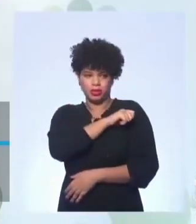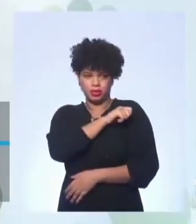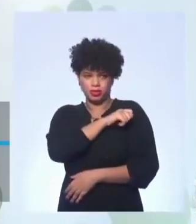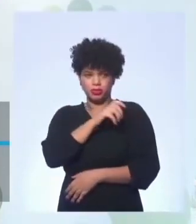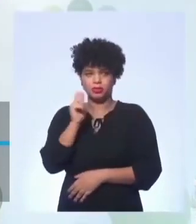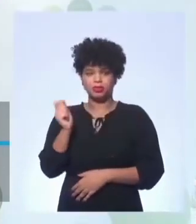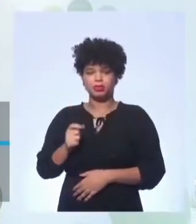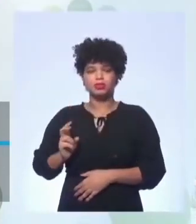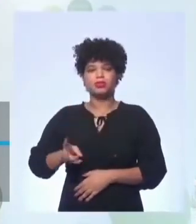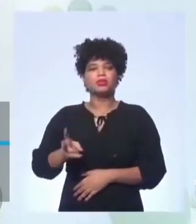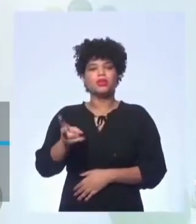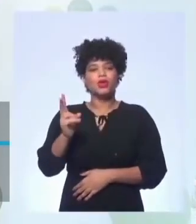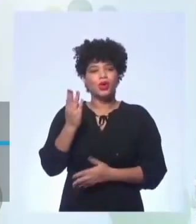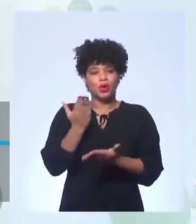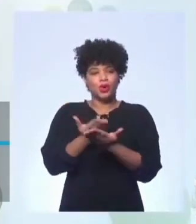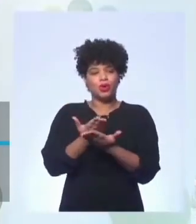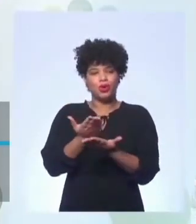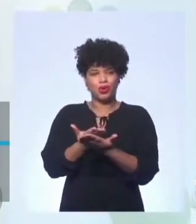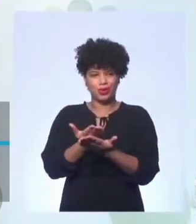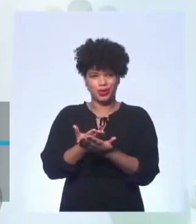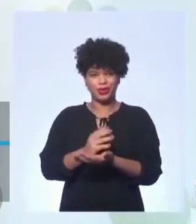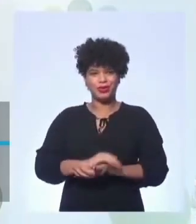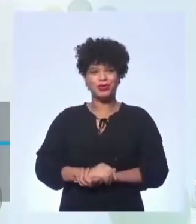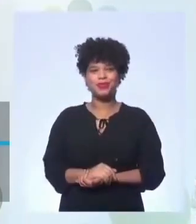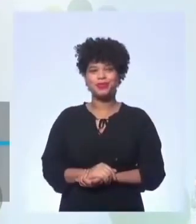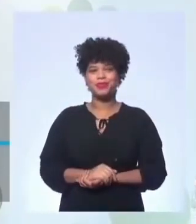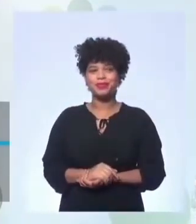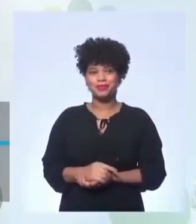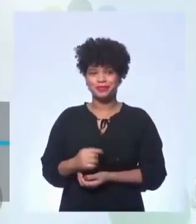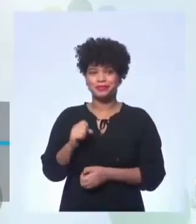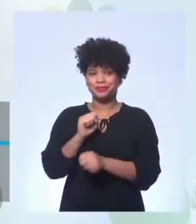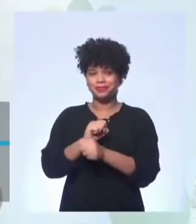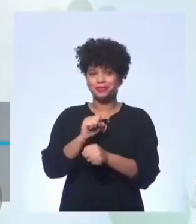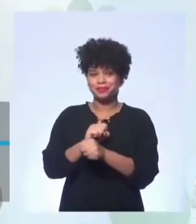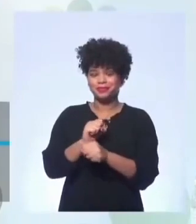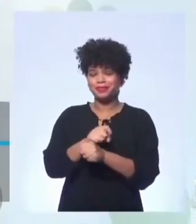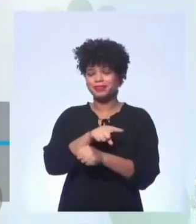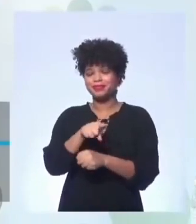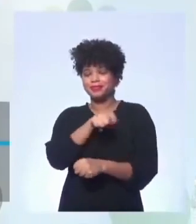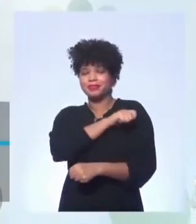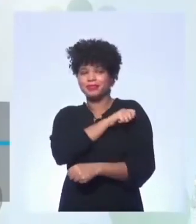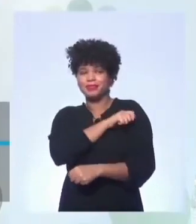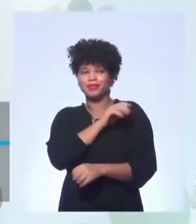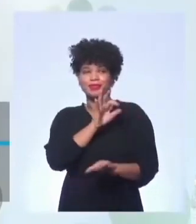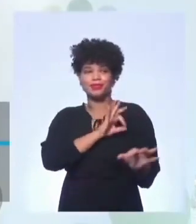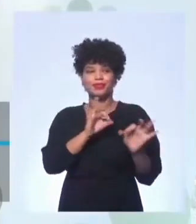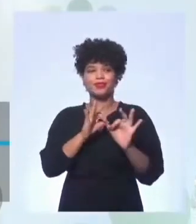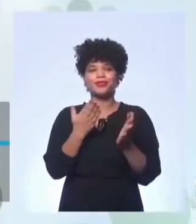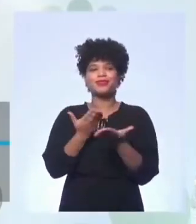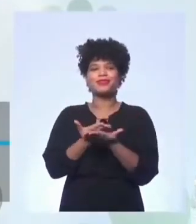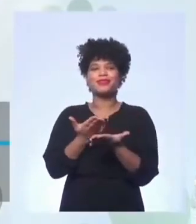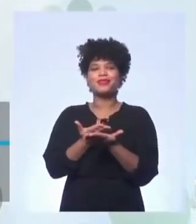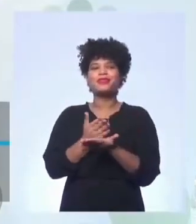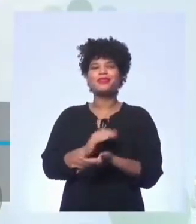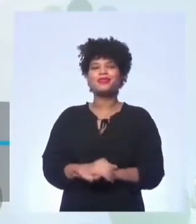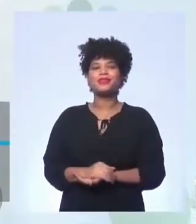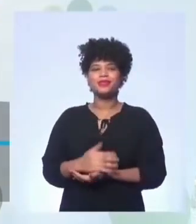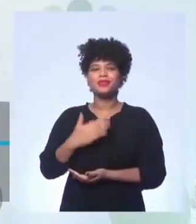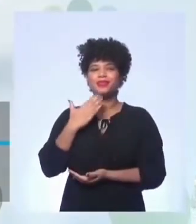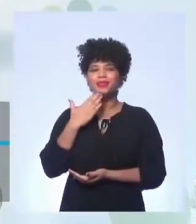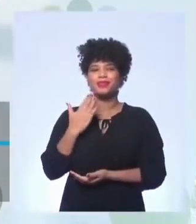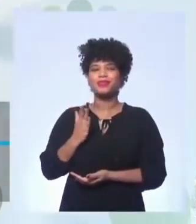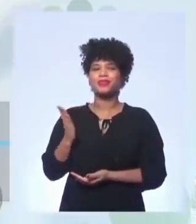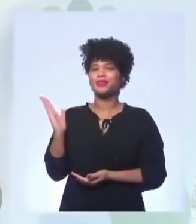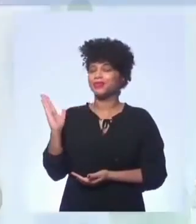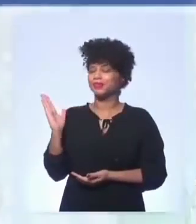a continuar estudando. E enquanto a garotada vai se organizando para a aula de hoje, nós já colocaremos